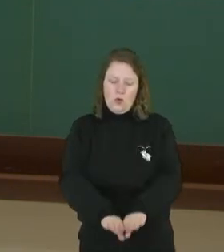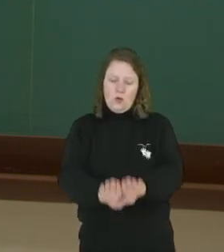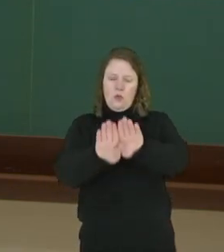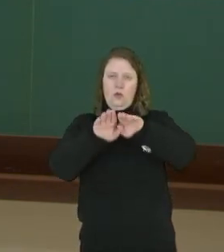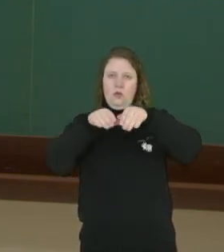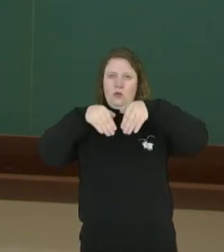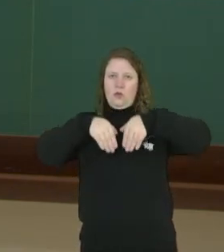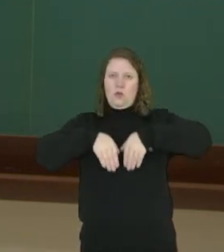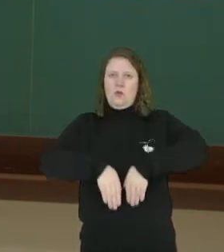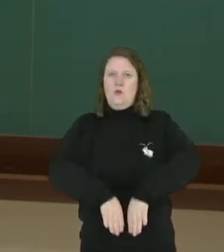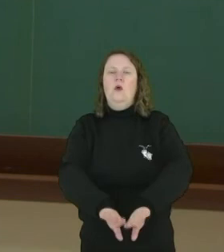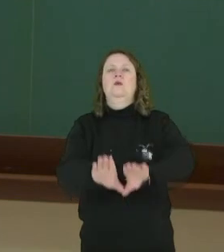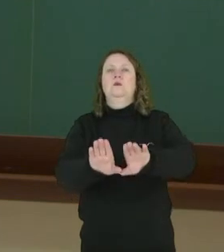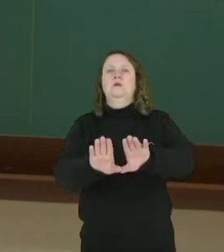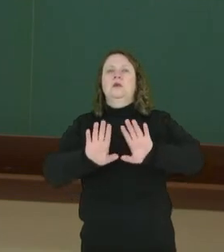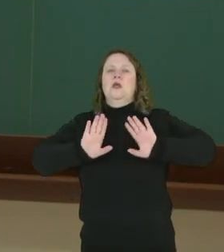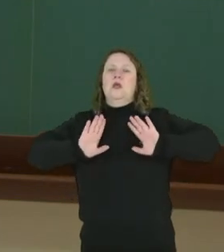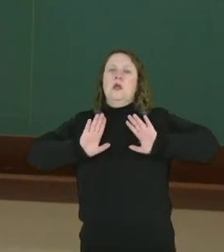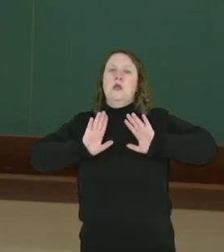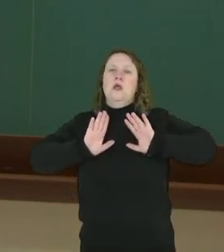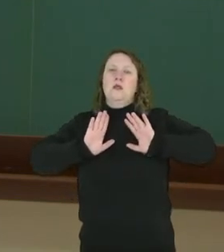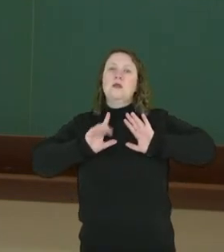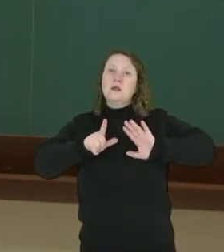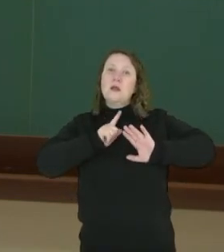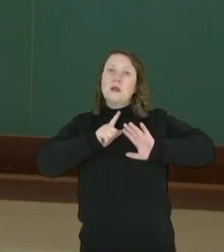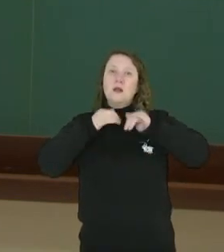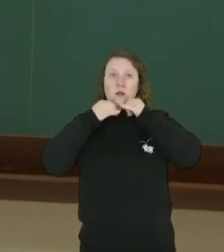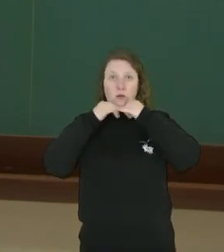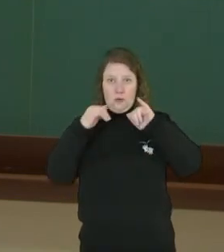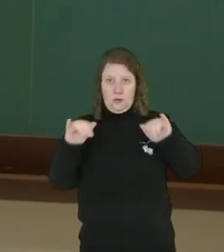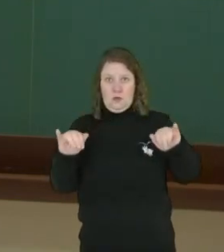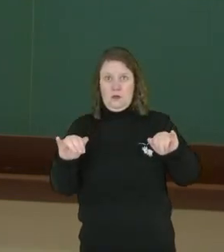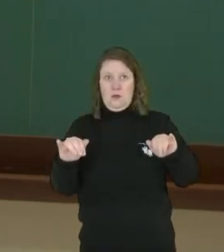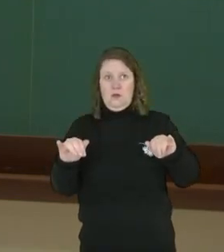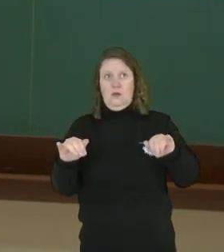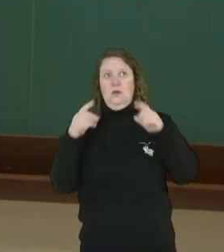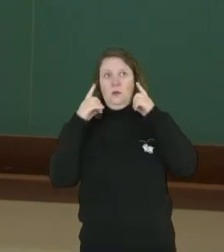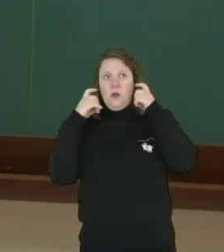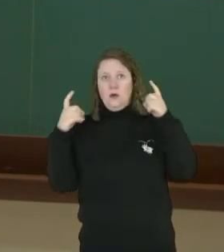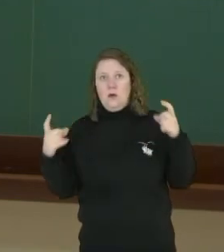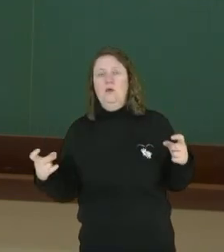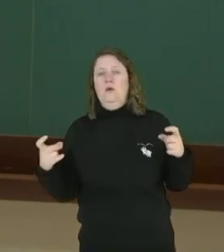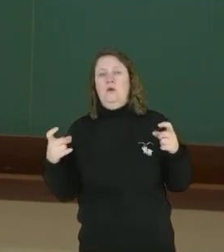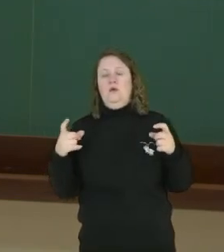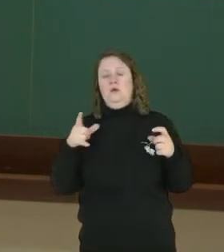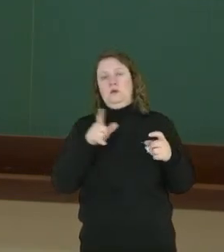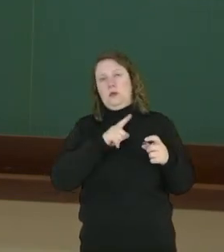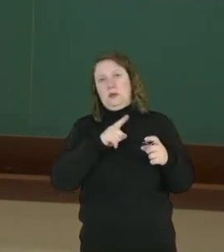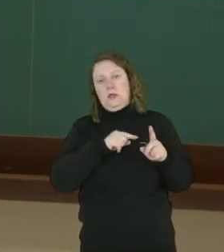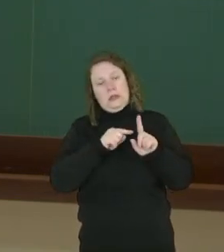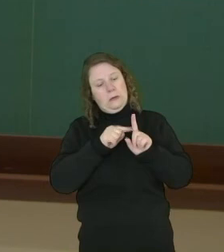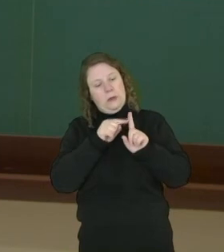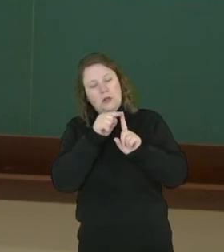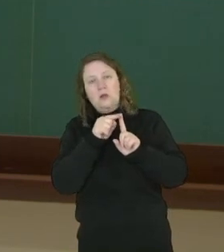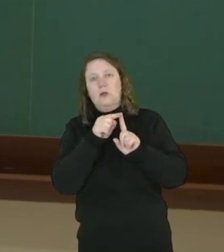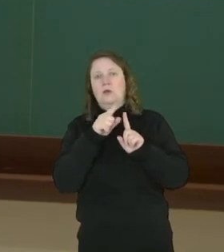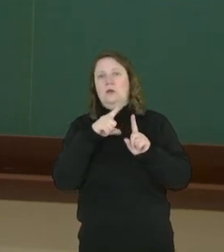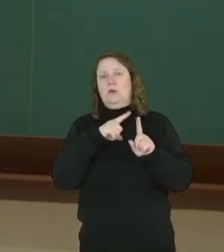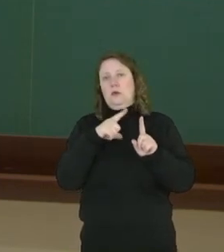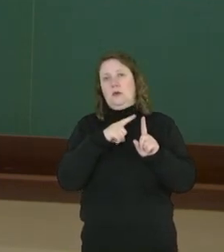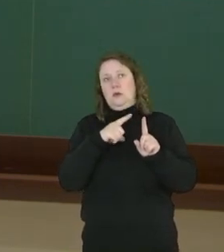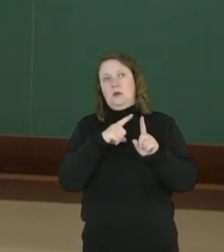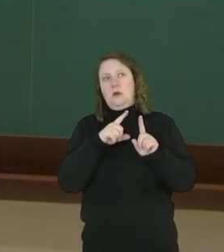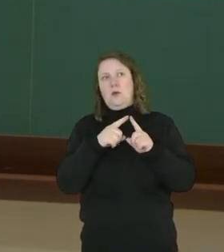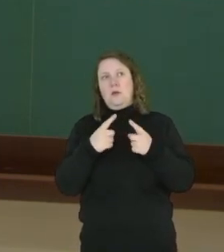tobogã, faz com que você tenha dissipação de energia. Faz o barulho, faz o calor, certo? E assim por diante. Então,